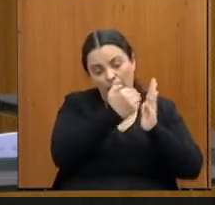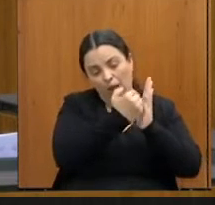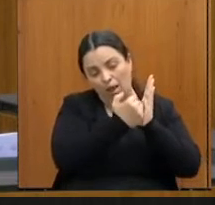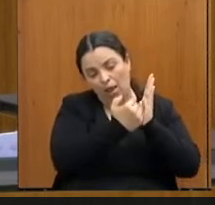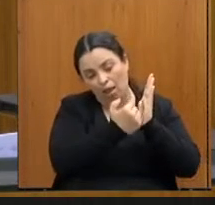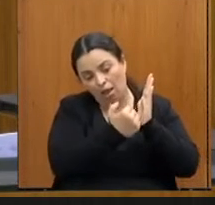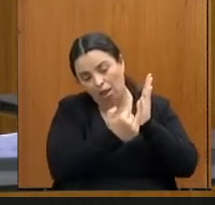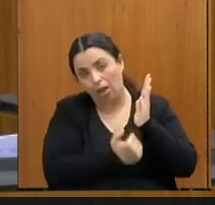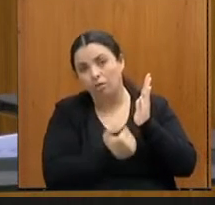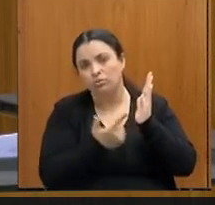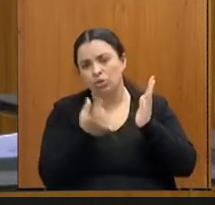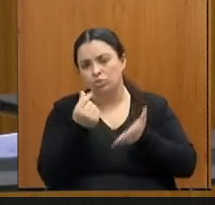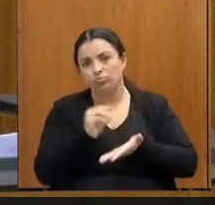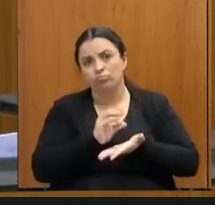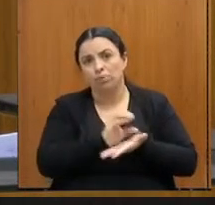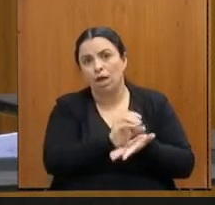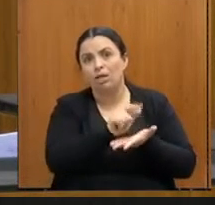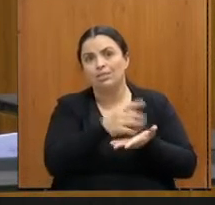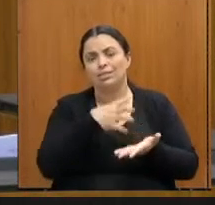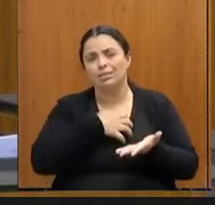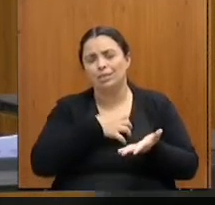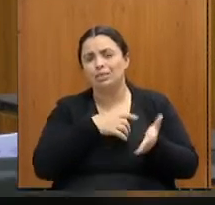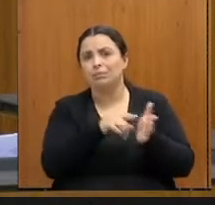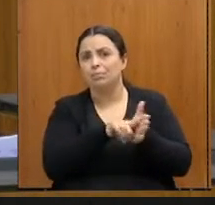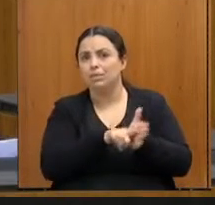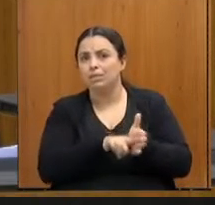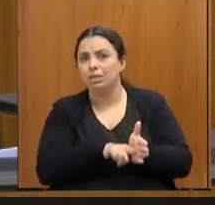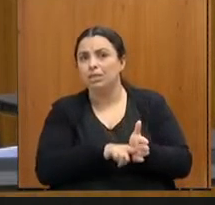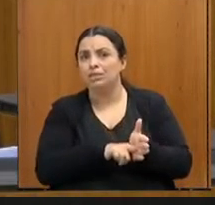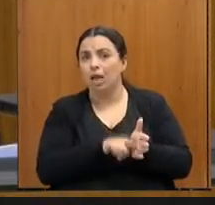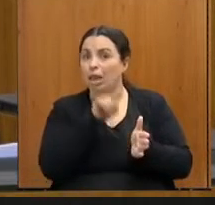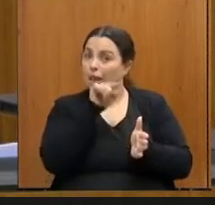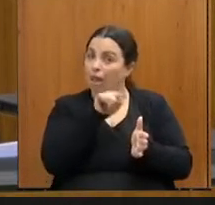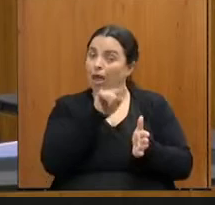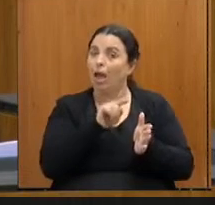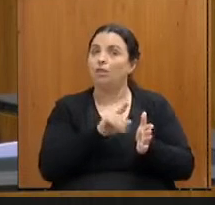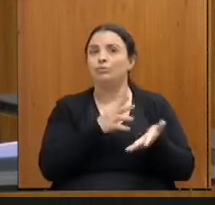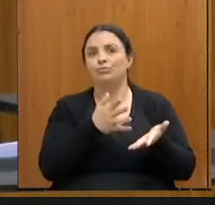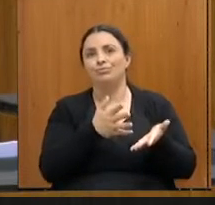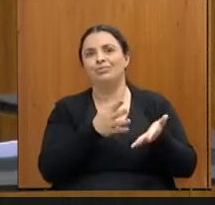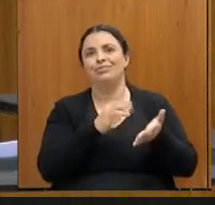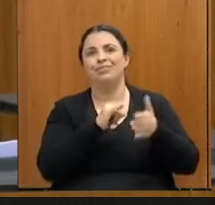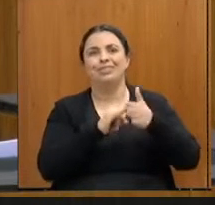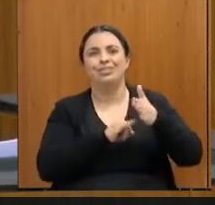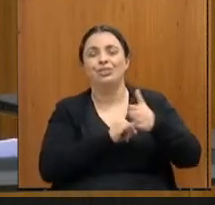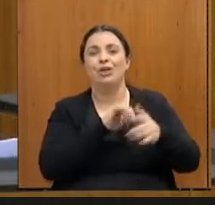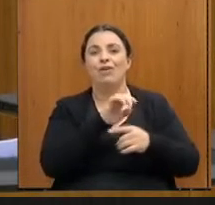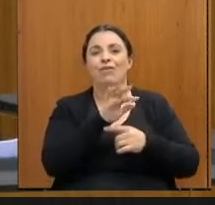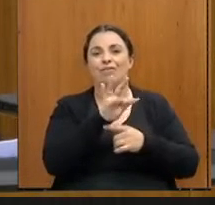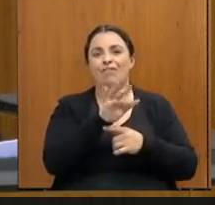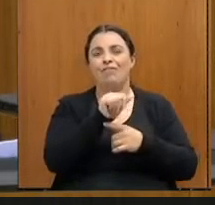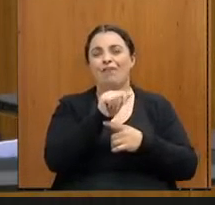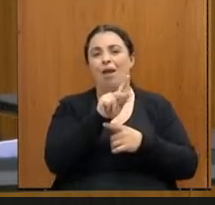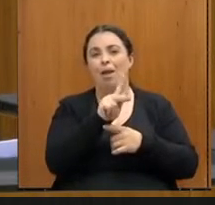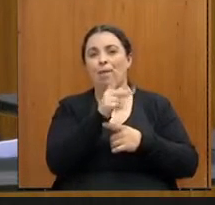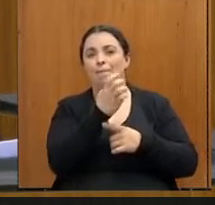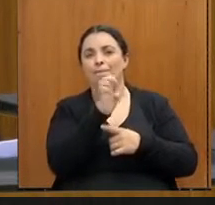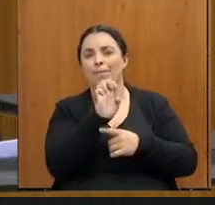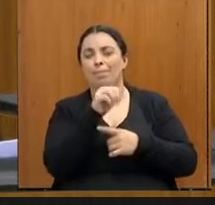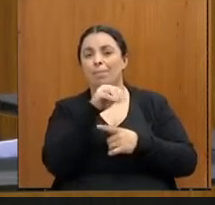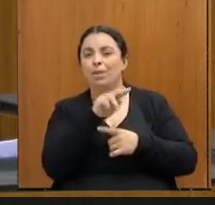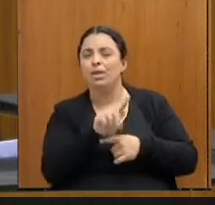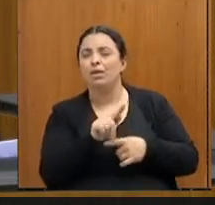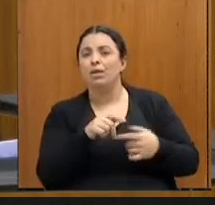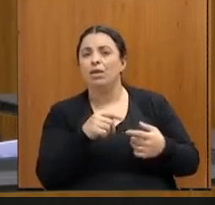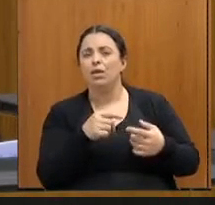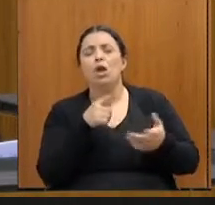ciência pesquisa no nosso estado através da nossa fhemig Qual é o planejamento do Estado considerando que nós estamos aí